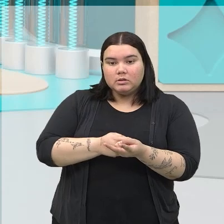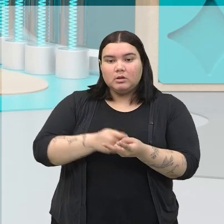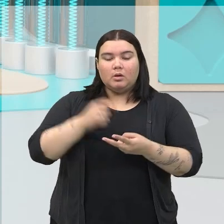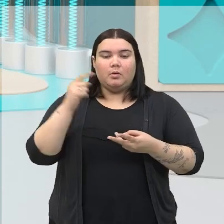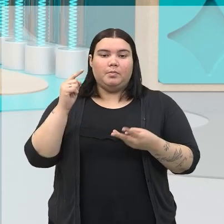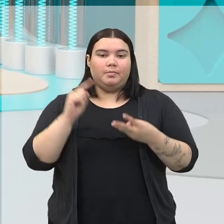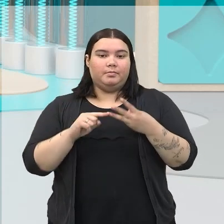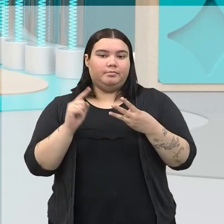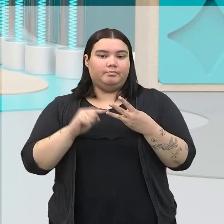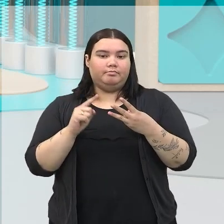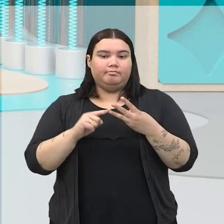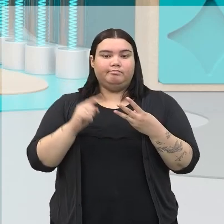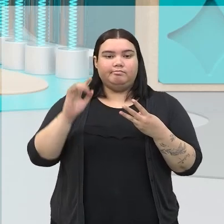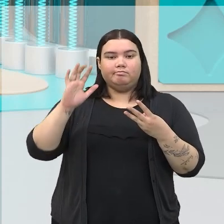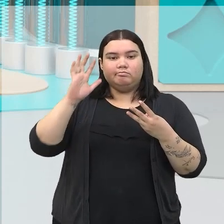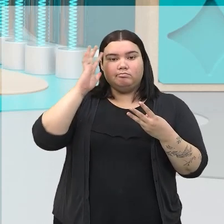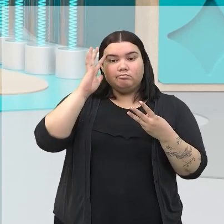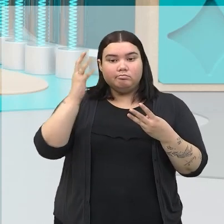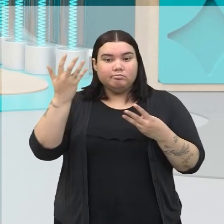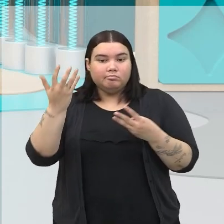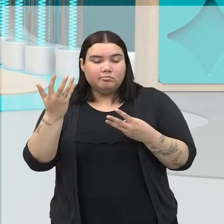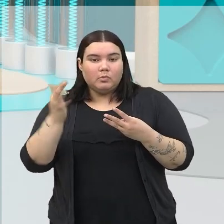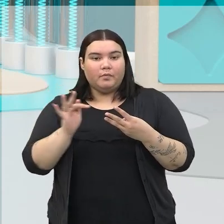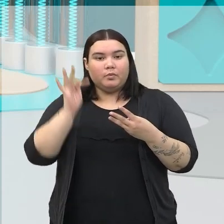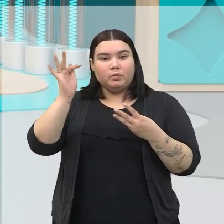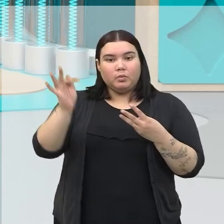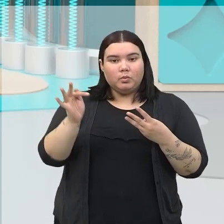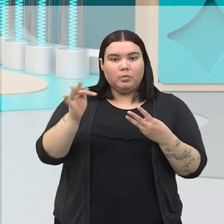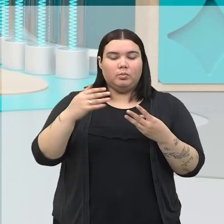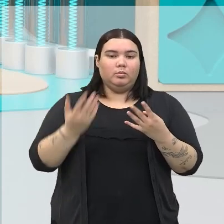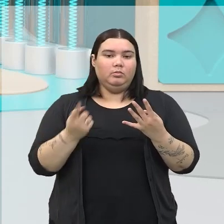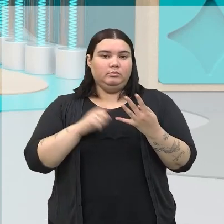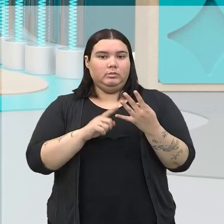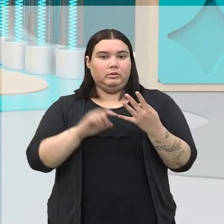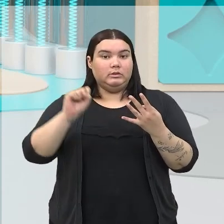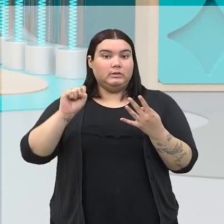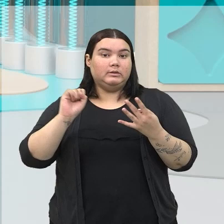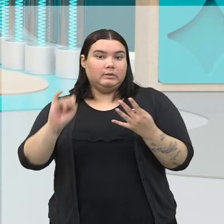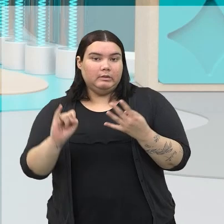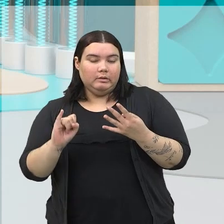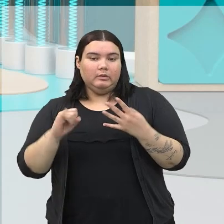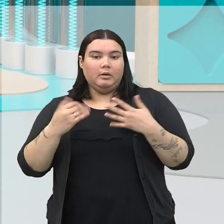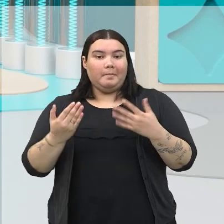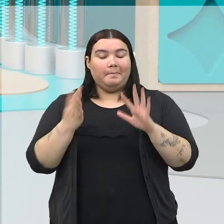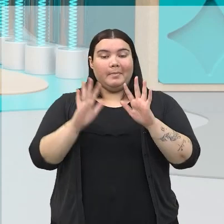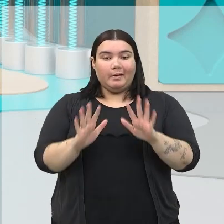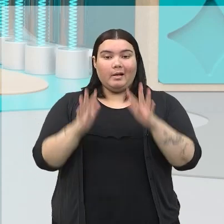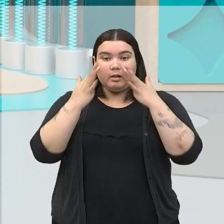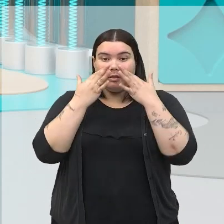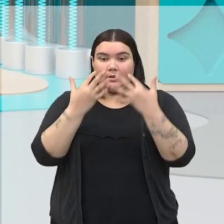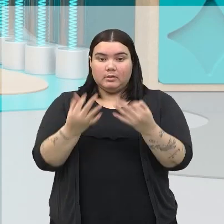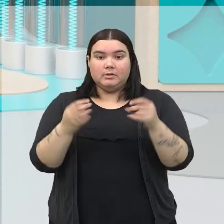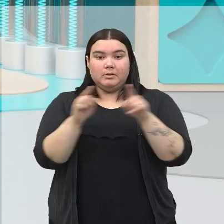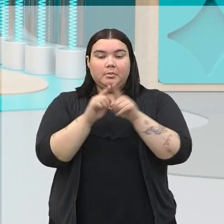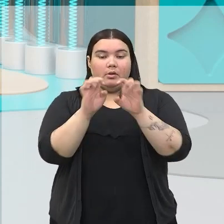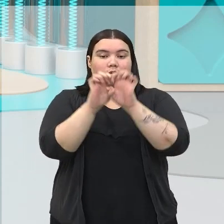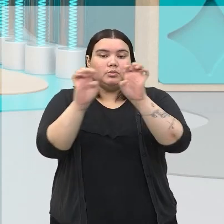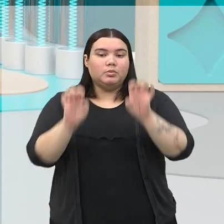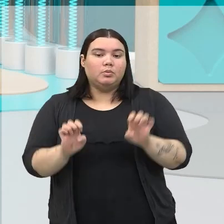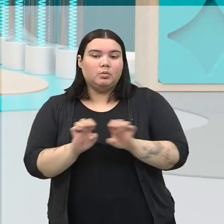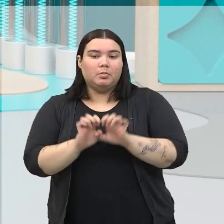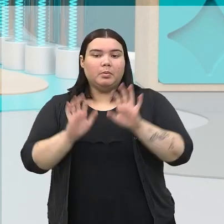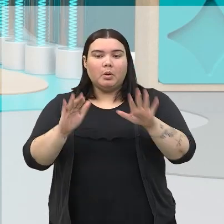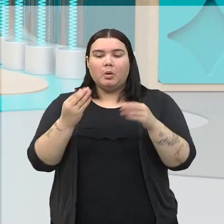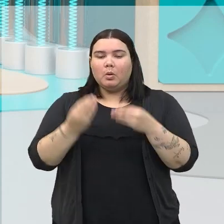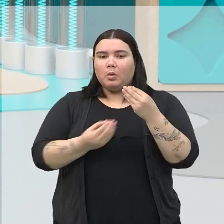espontânea, previsões com o if, né? Mas temos que nos atentar também para a estrutura. Como é que eu vou formar